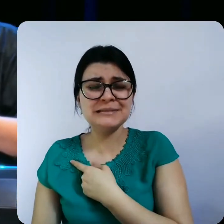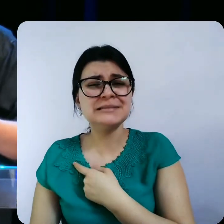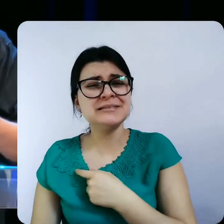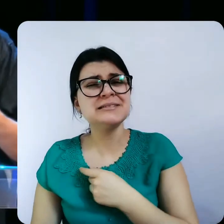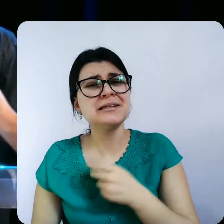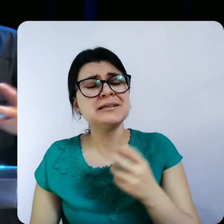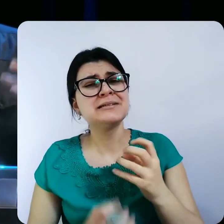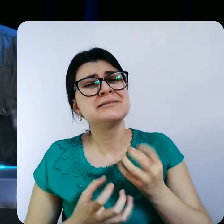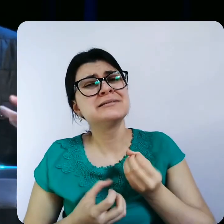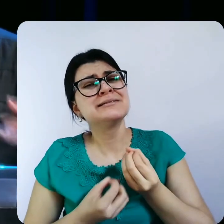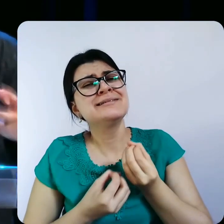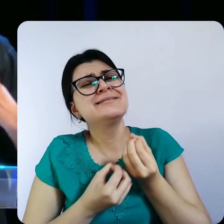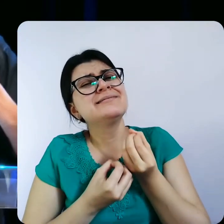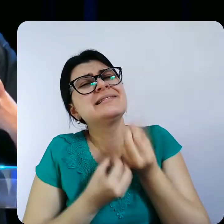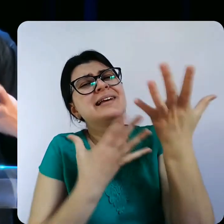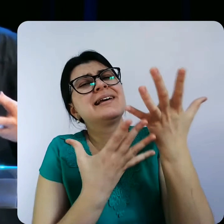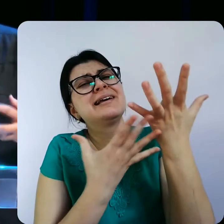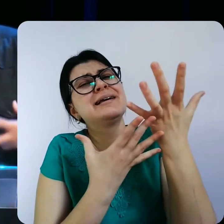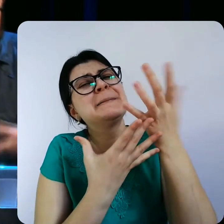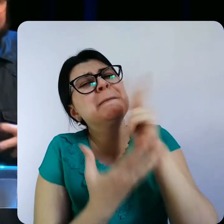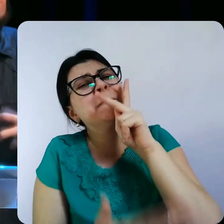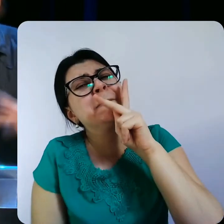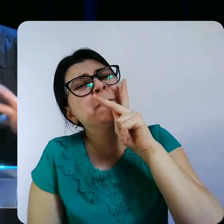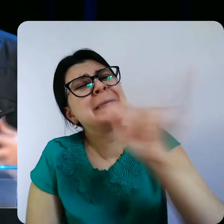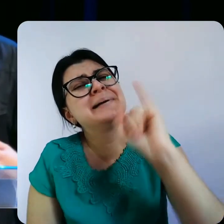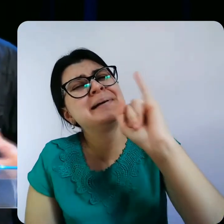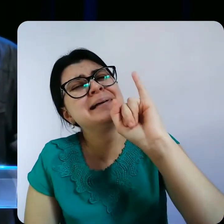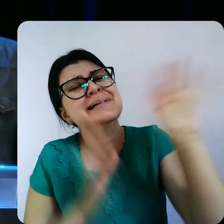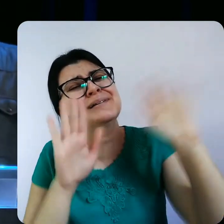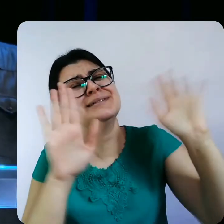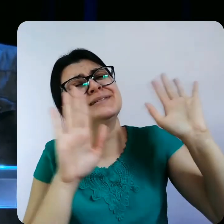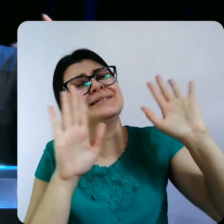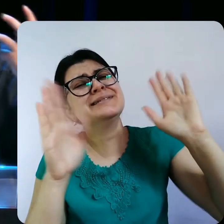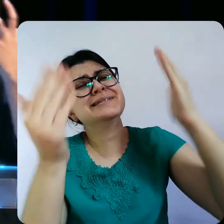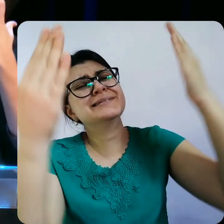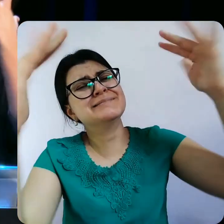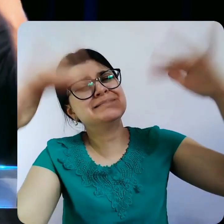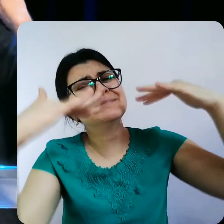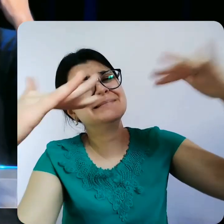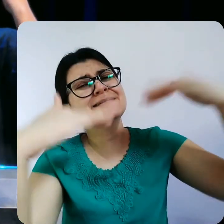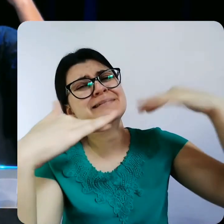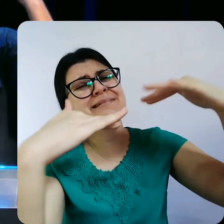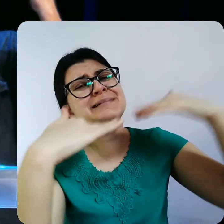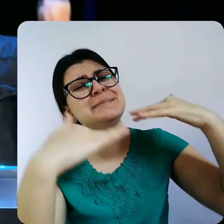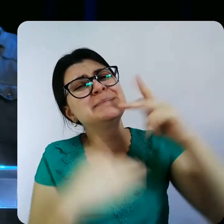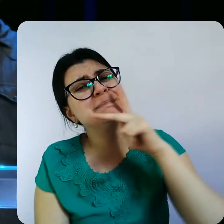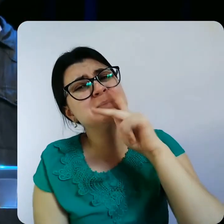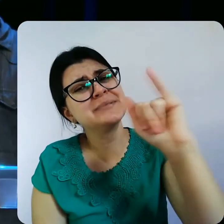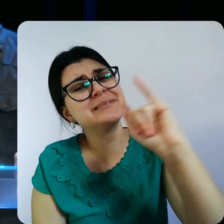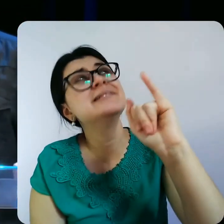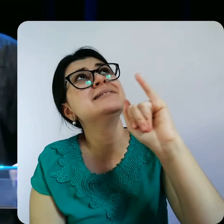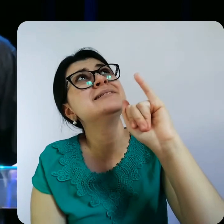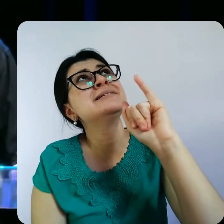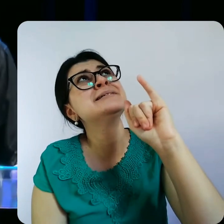Abba, Pai, é quando nós sabemos e temos essa certeza, o Espírito testifica em nosso coração, nós clamamos: Pai, preciso de você,